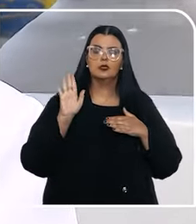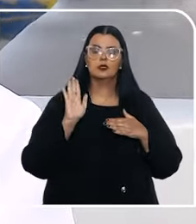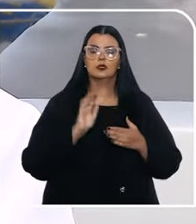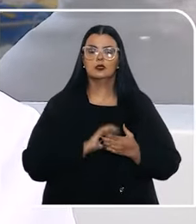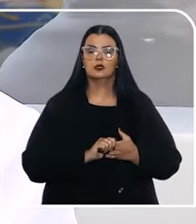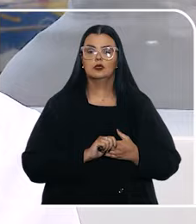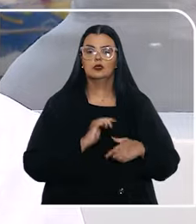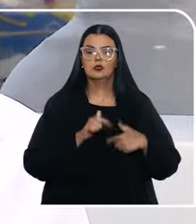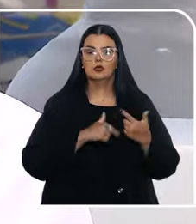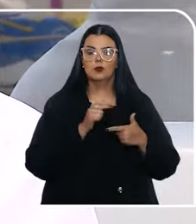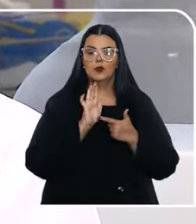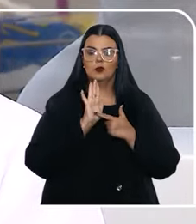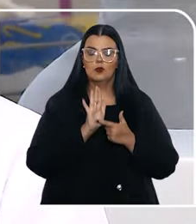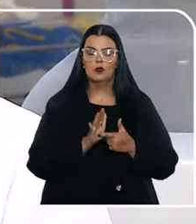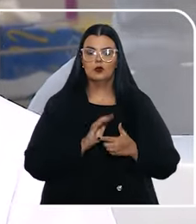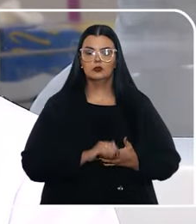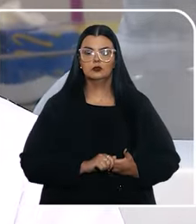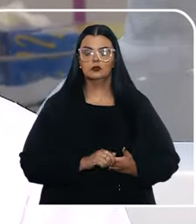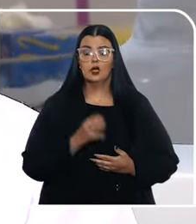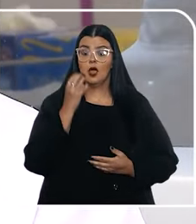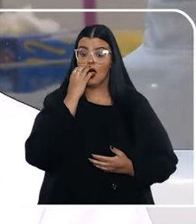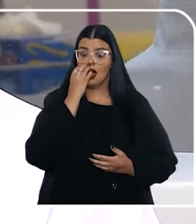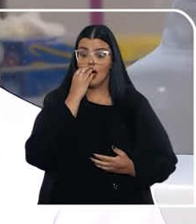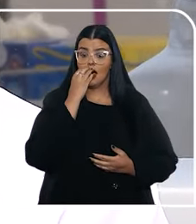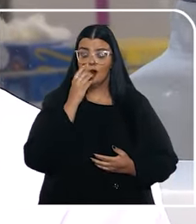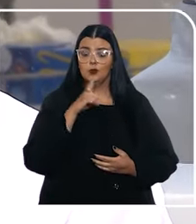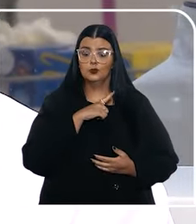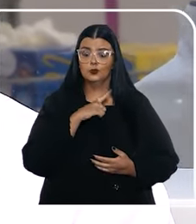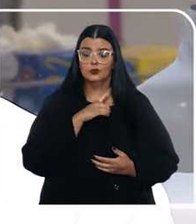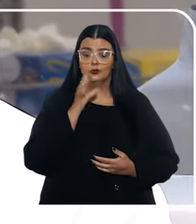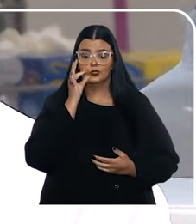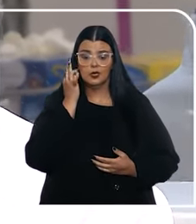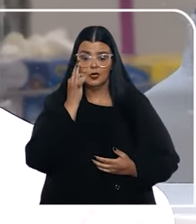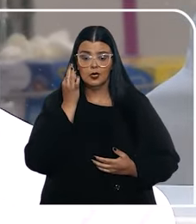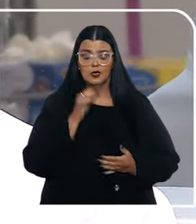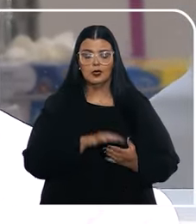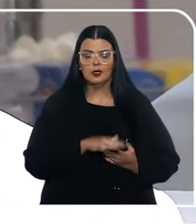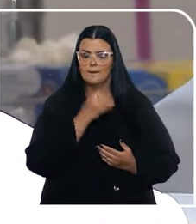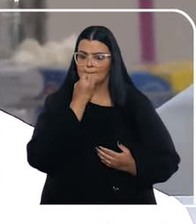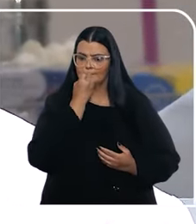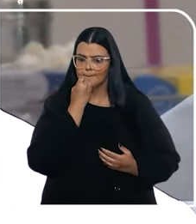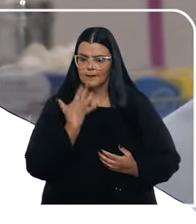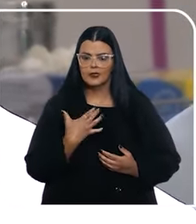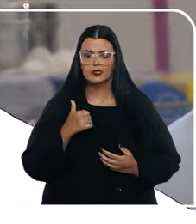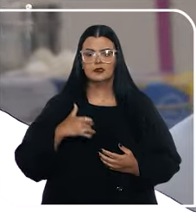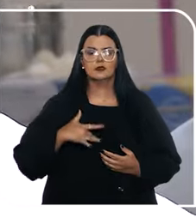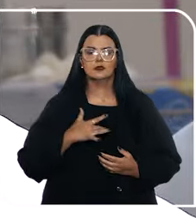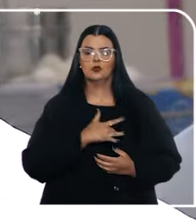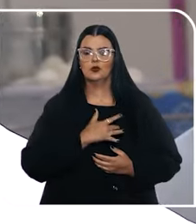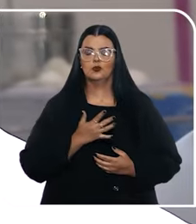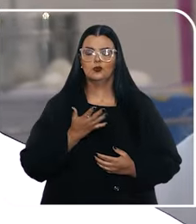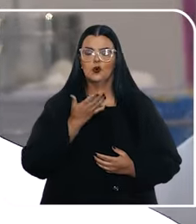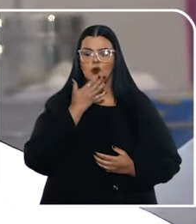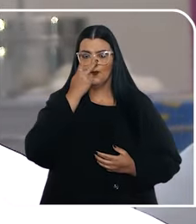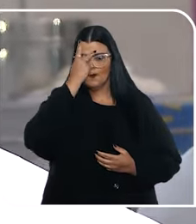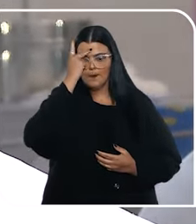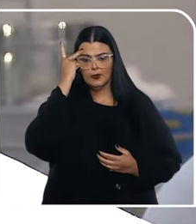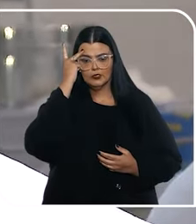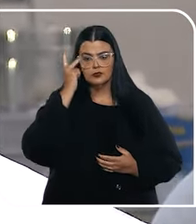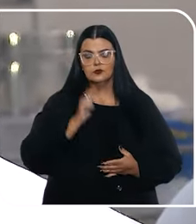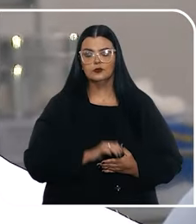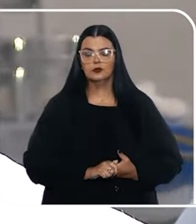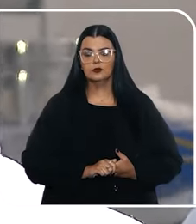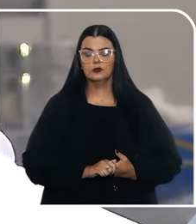Vários trabalhos já mostram como que cães e gatos, ter um pet é benéfico à saúde do